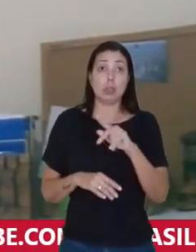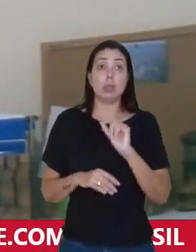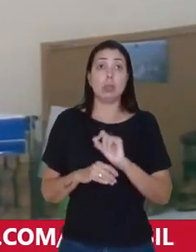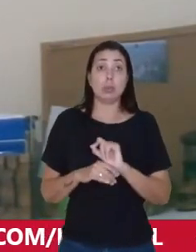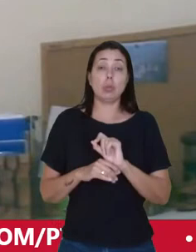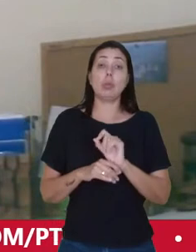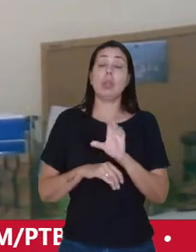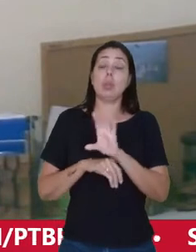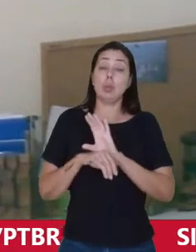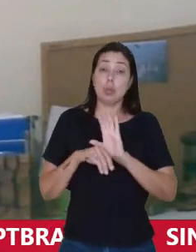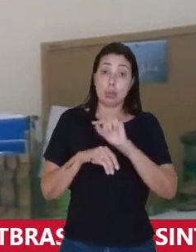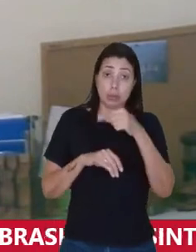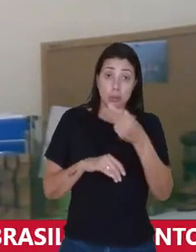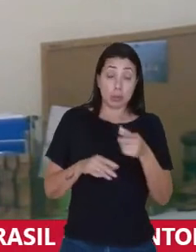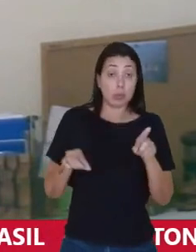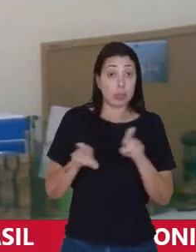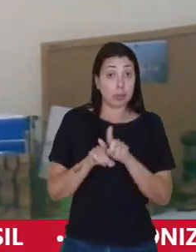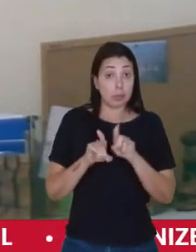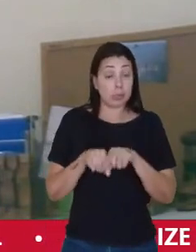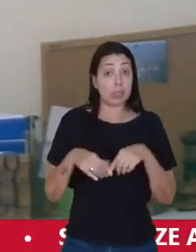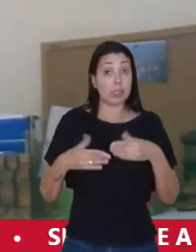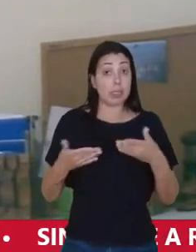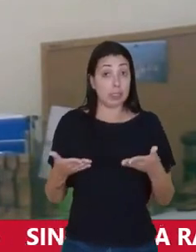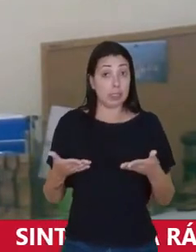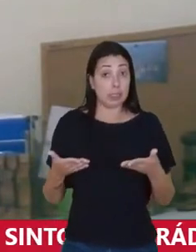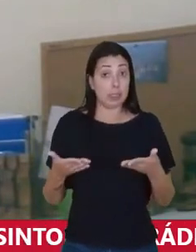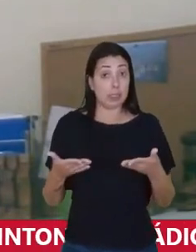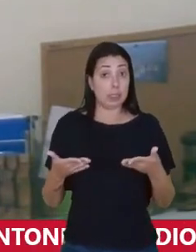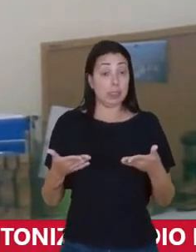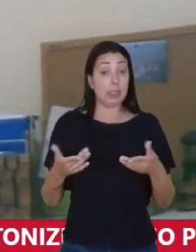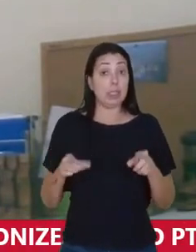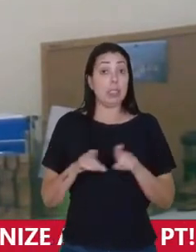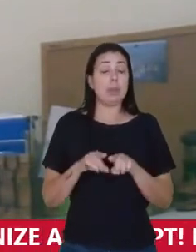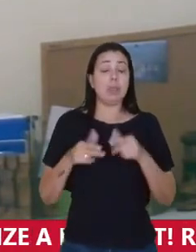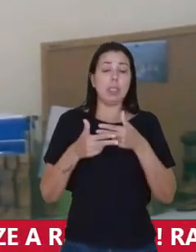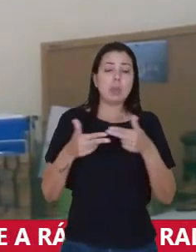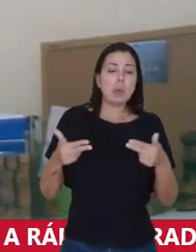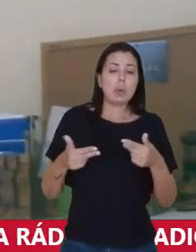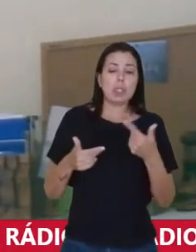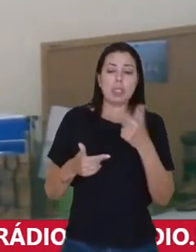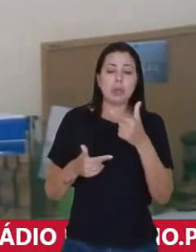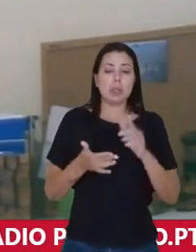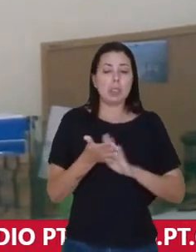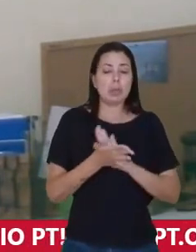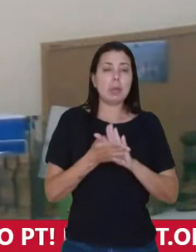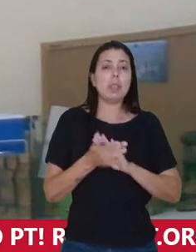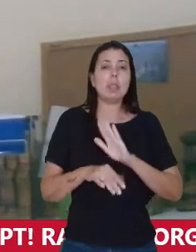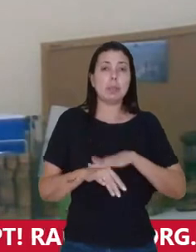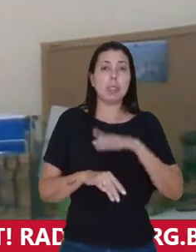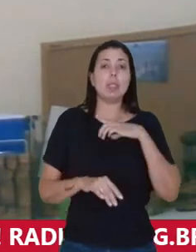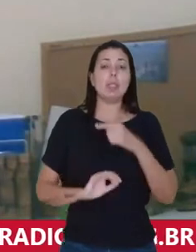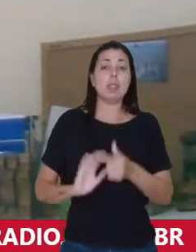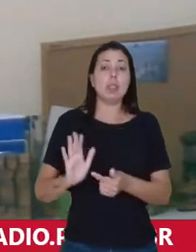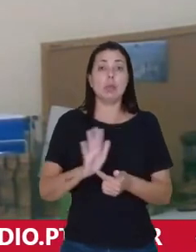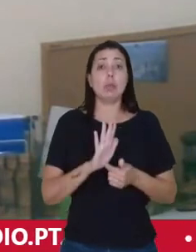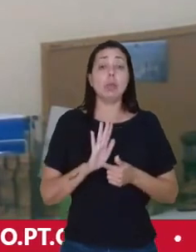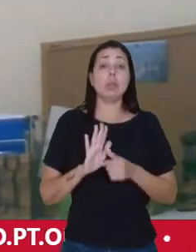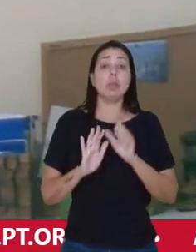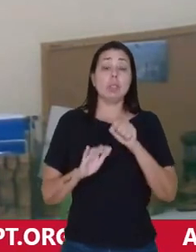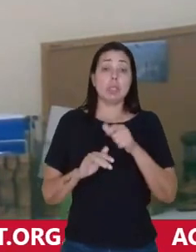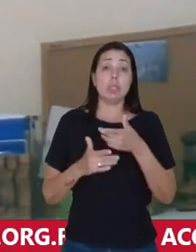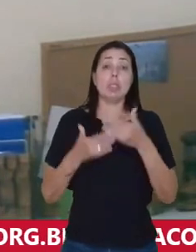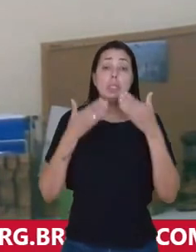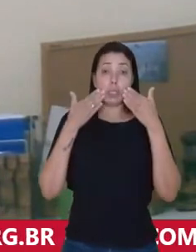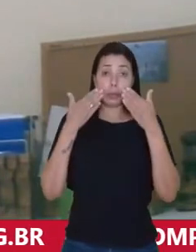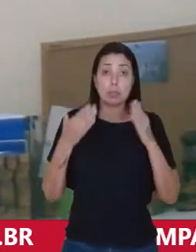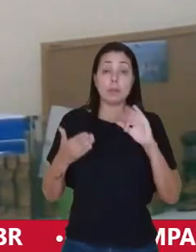sua constituição cosmogônica, né, e a desqualificação dessas formas de existir também aparece, né, se